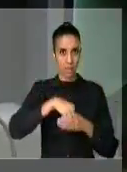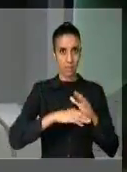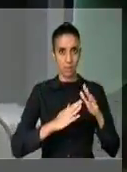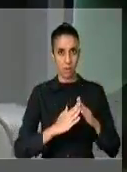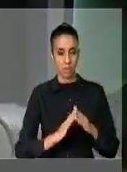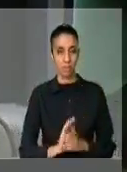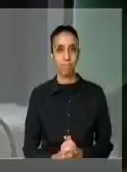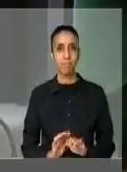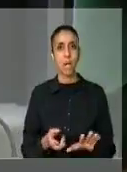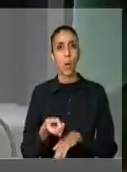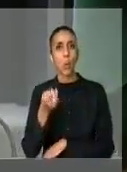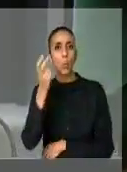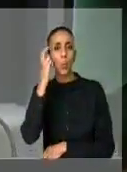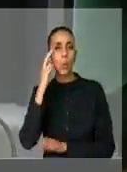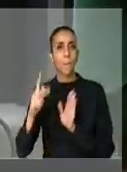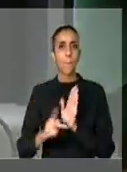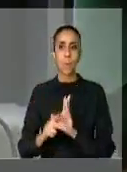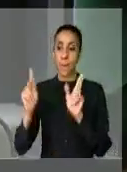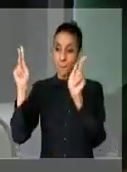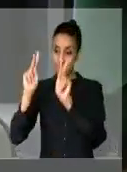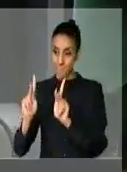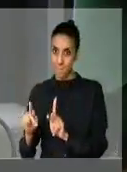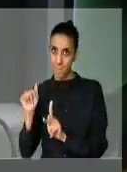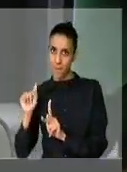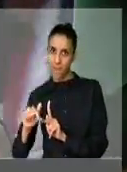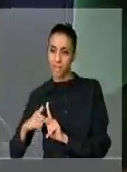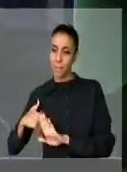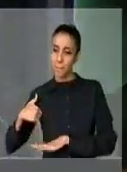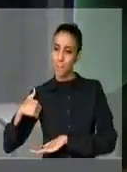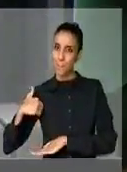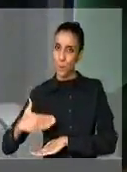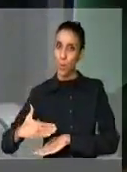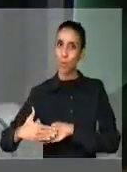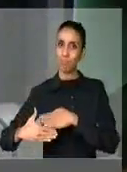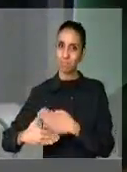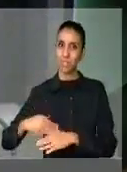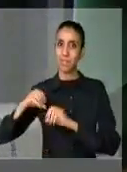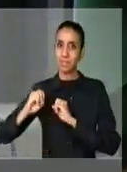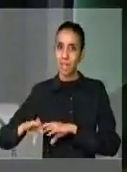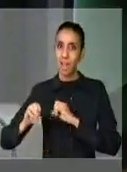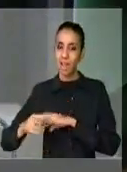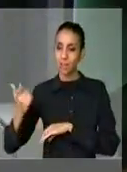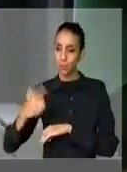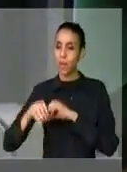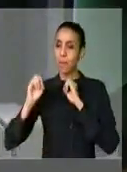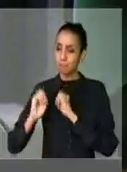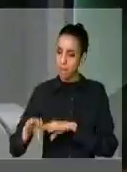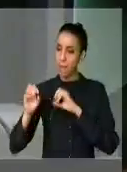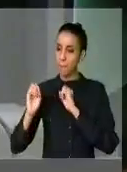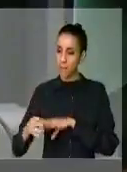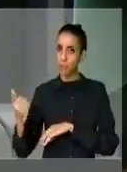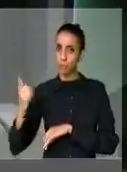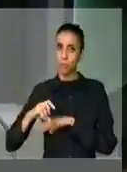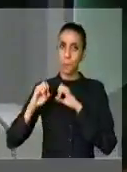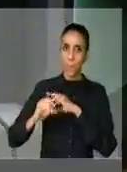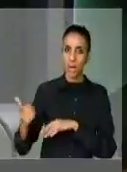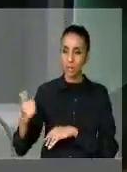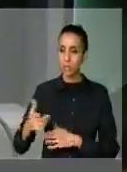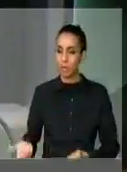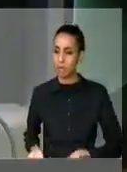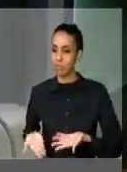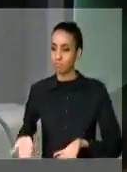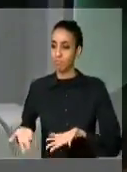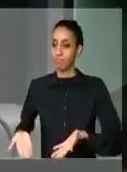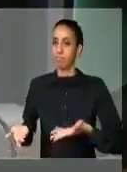A cultura de paz é um processo de reeducar através de repetição e de empoderamento.